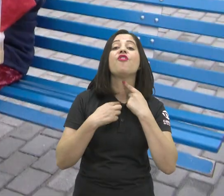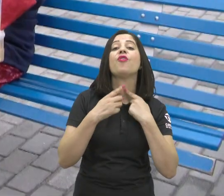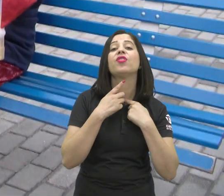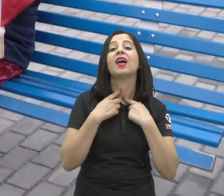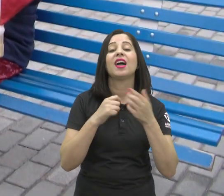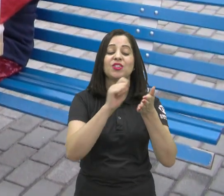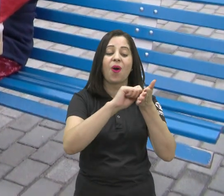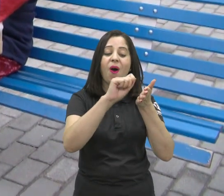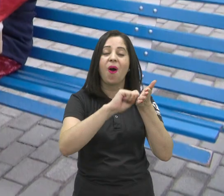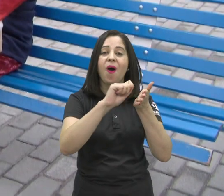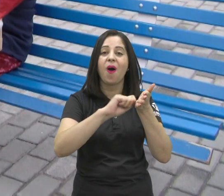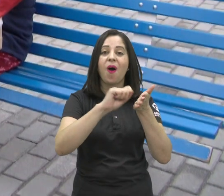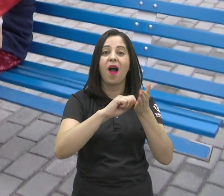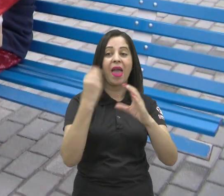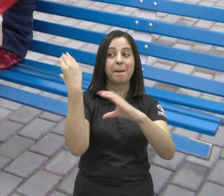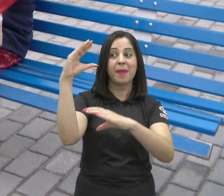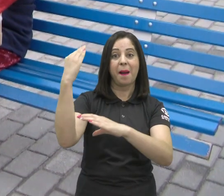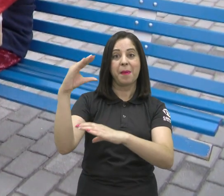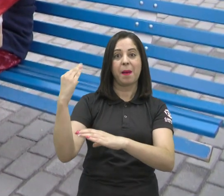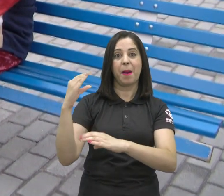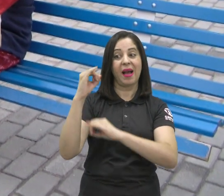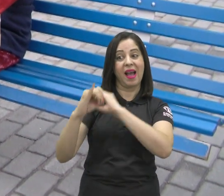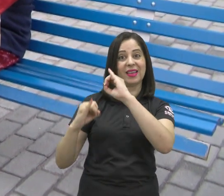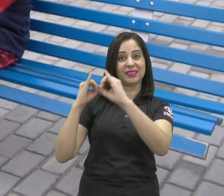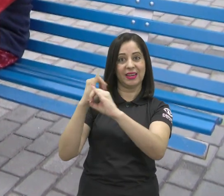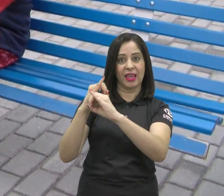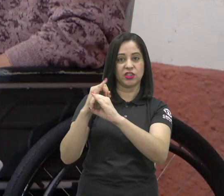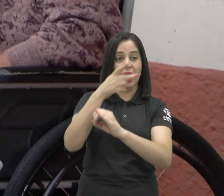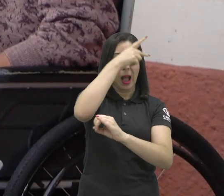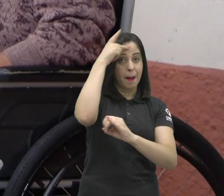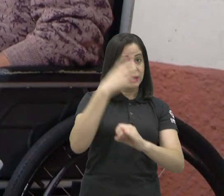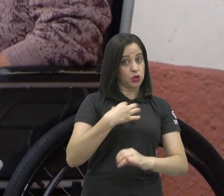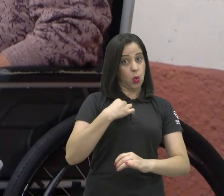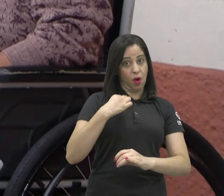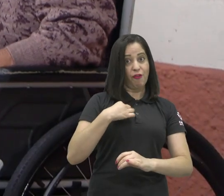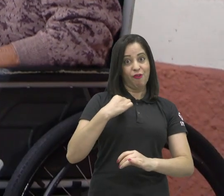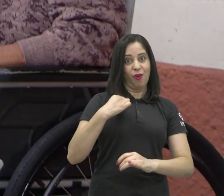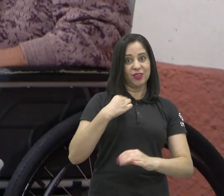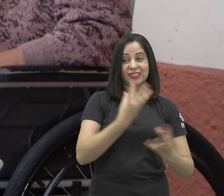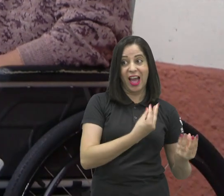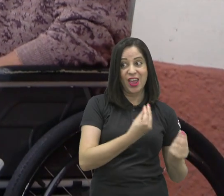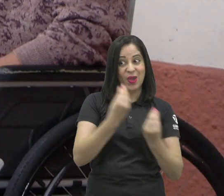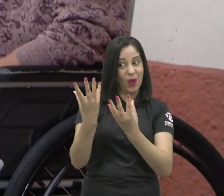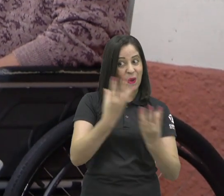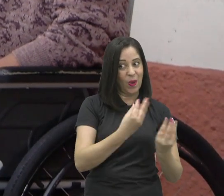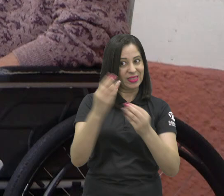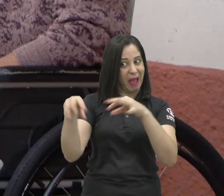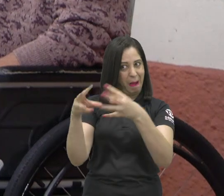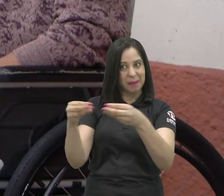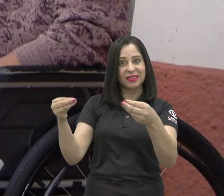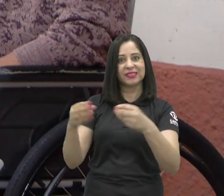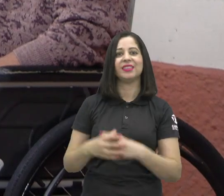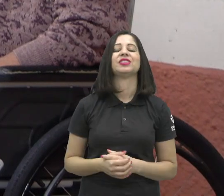Os desejos são escritos em uma lousa e publicados na internet. Diversos voluntários atendem os pedidos